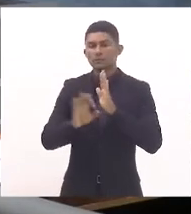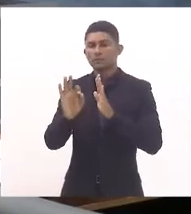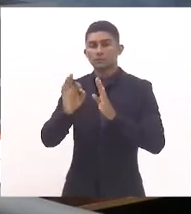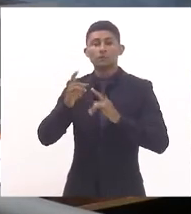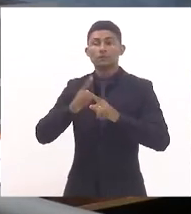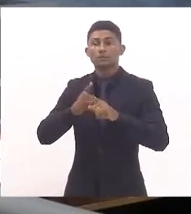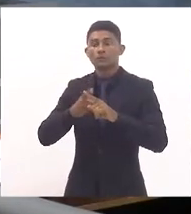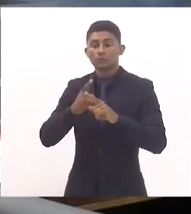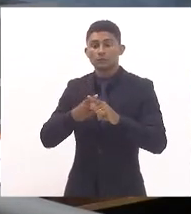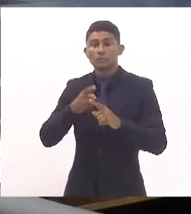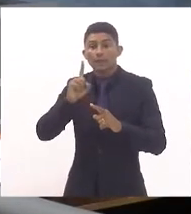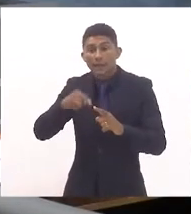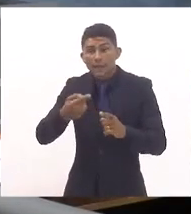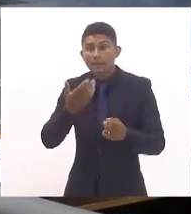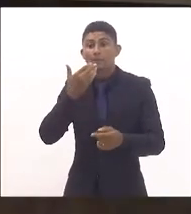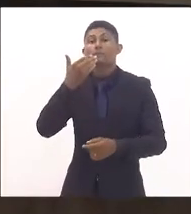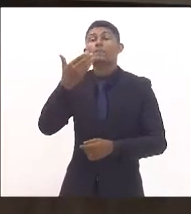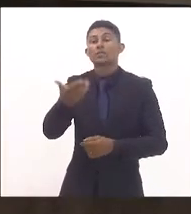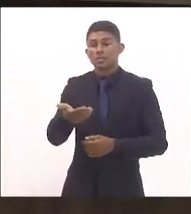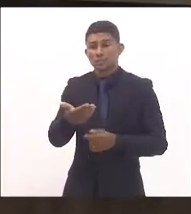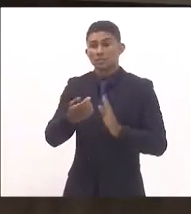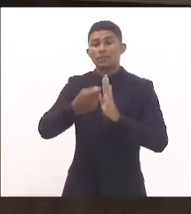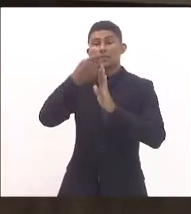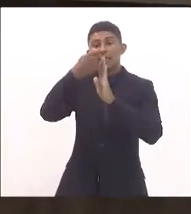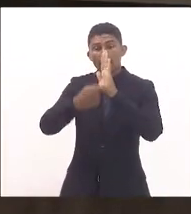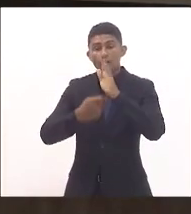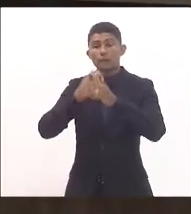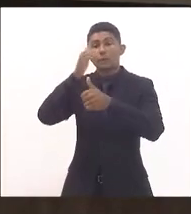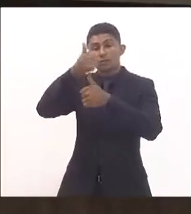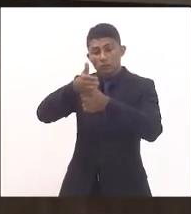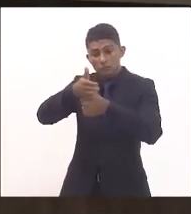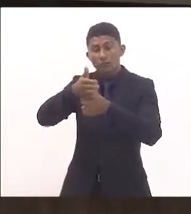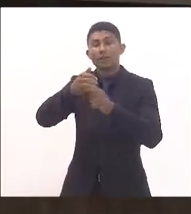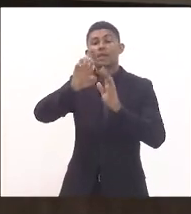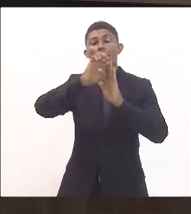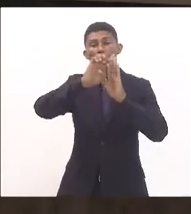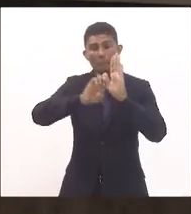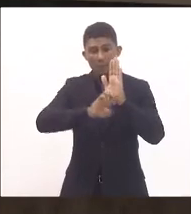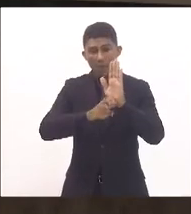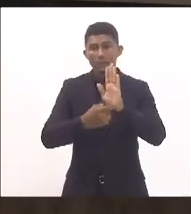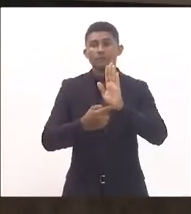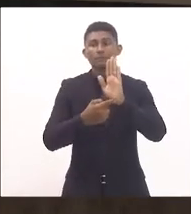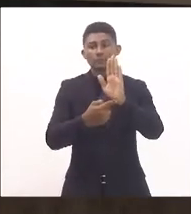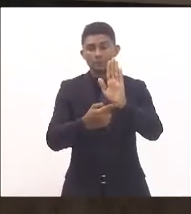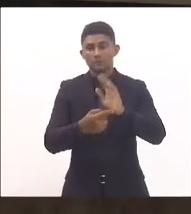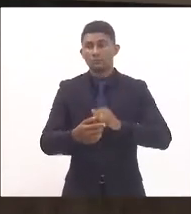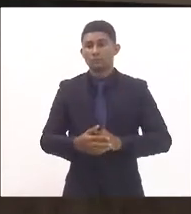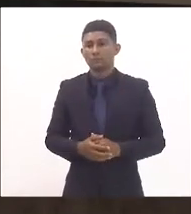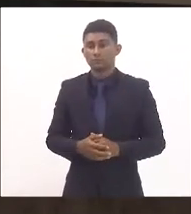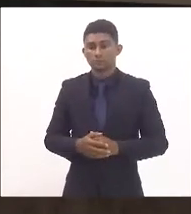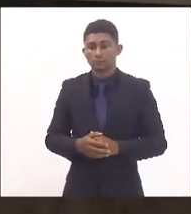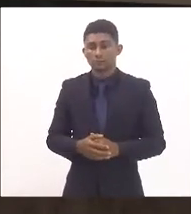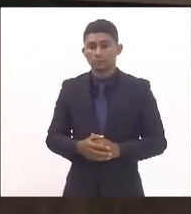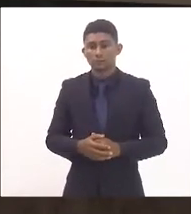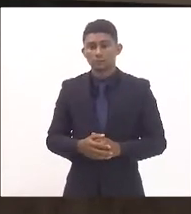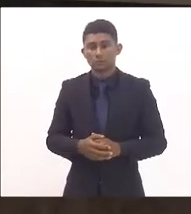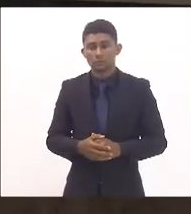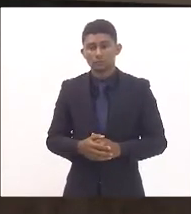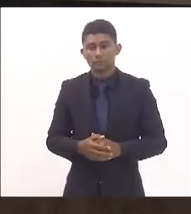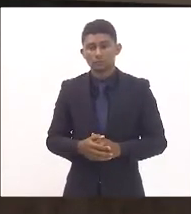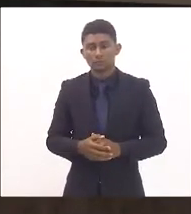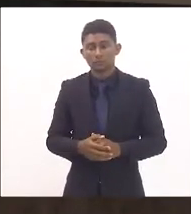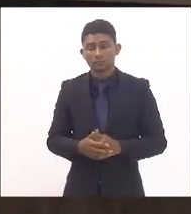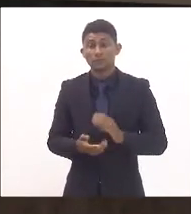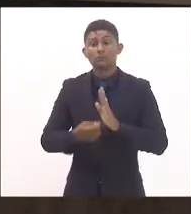pelo substitutivo das emendas apresentadas, substitutivo sobre as